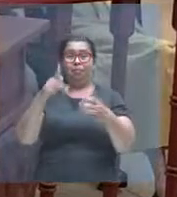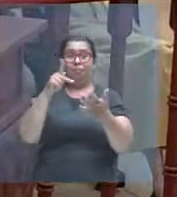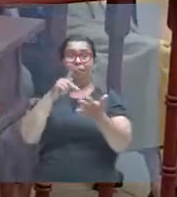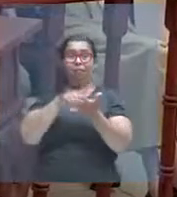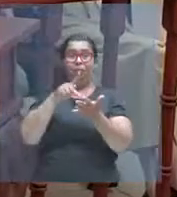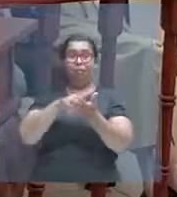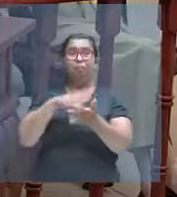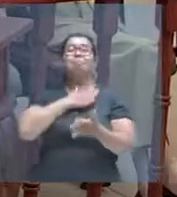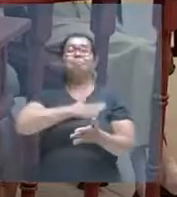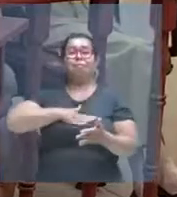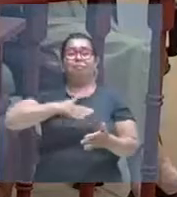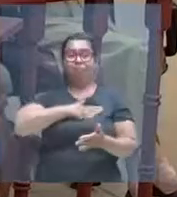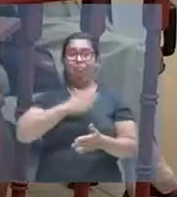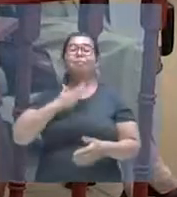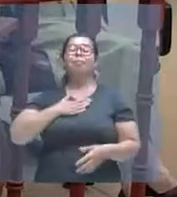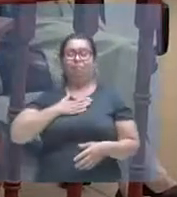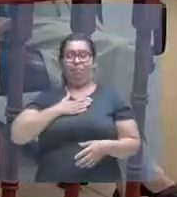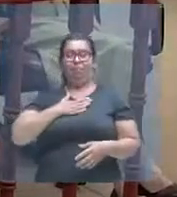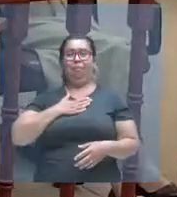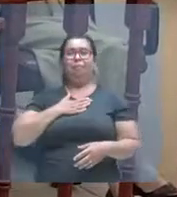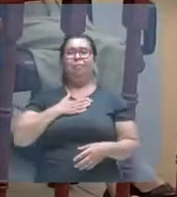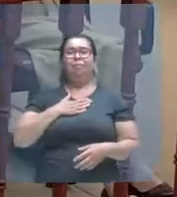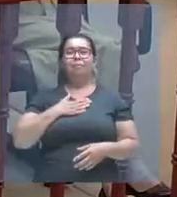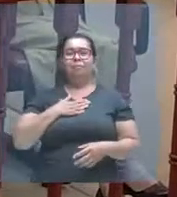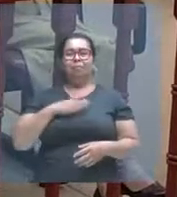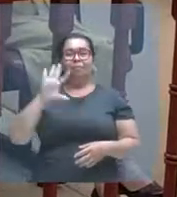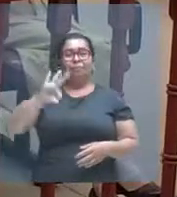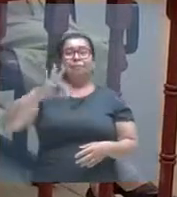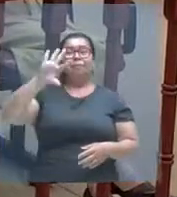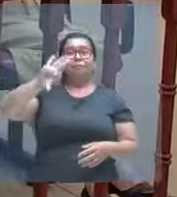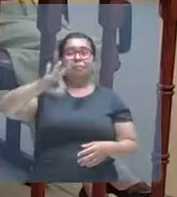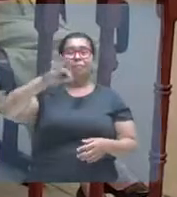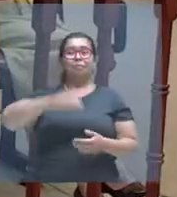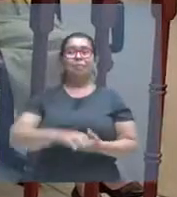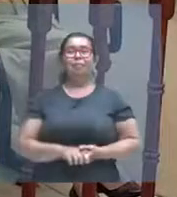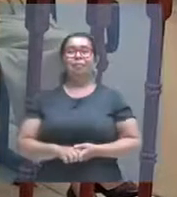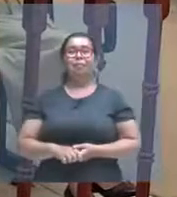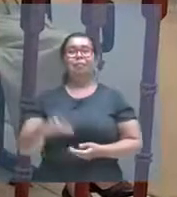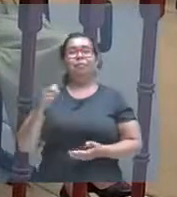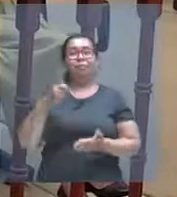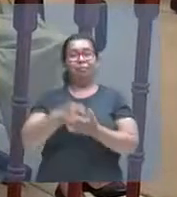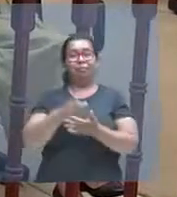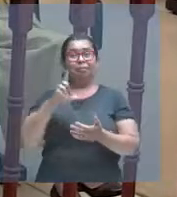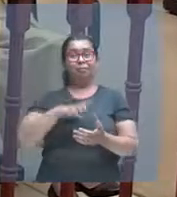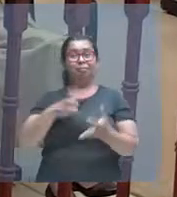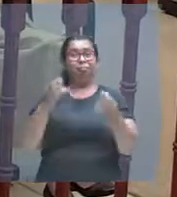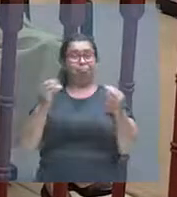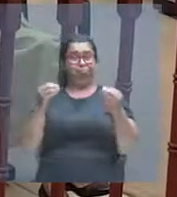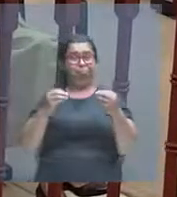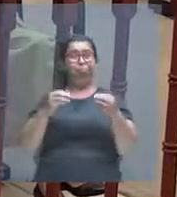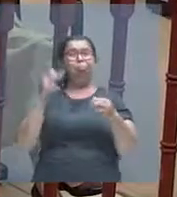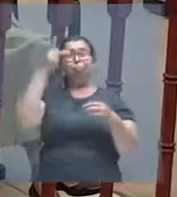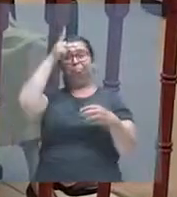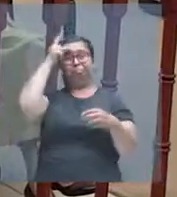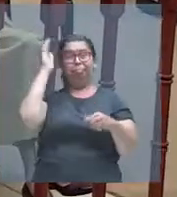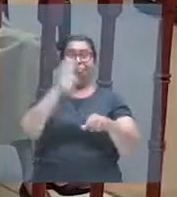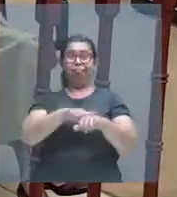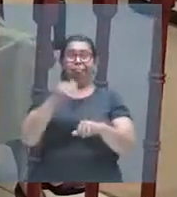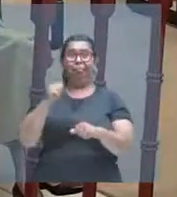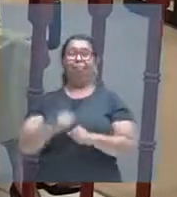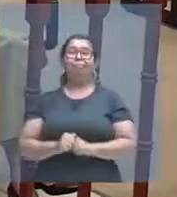gosta de mim. Então, foram selecionados, e deve ter mais gente para aqueles cantos lá, parece-me que tem, senhor João,